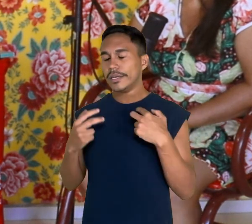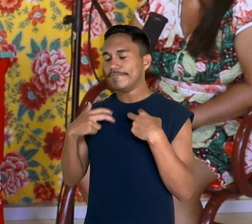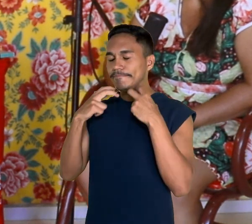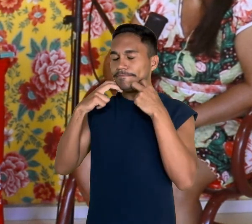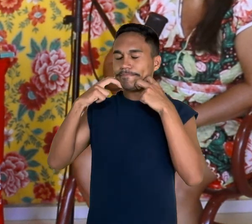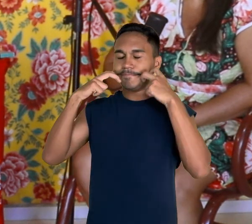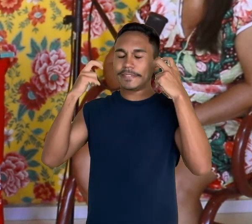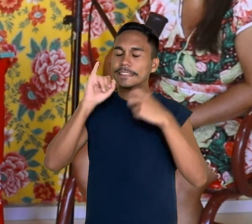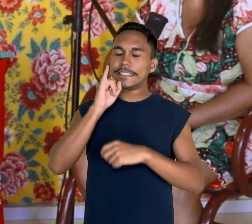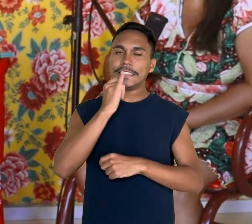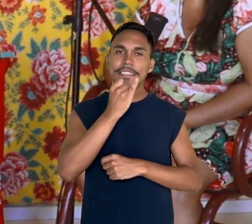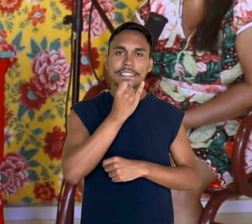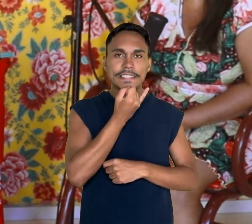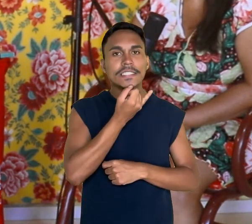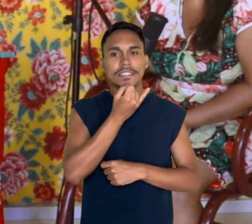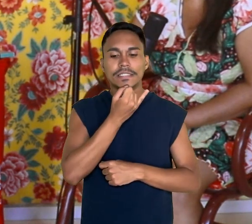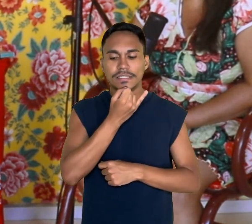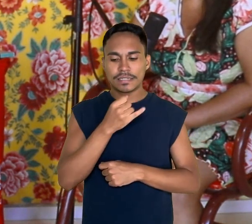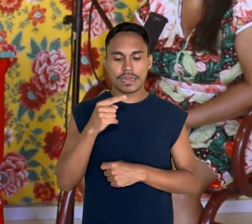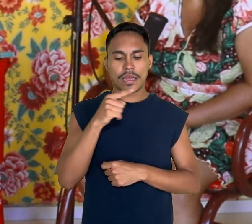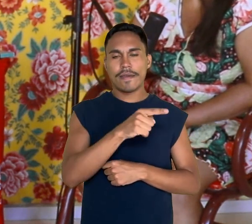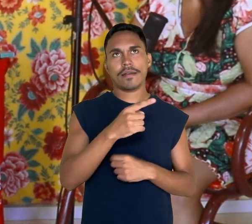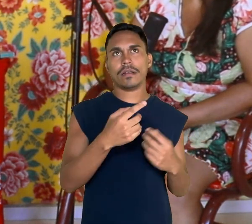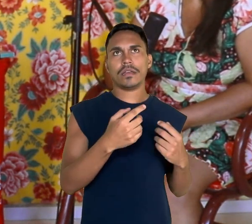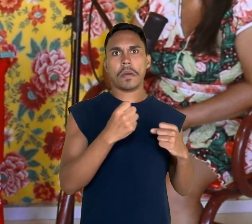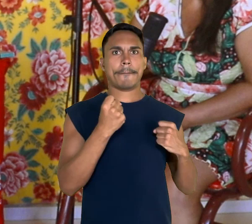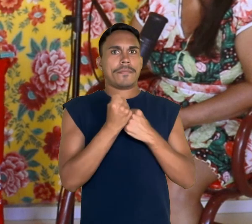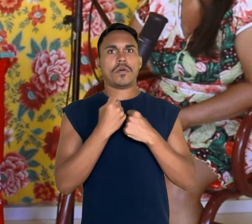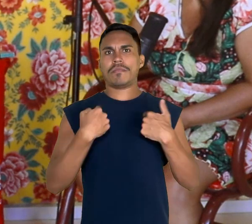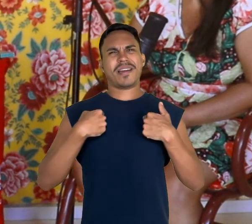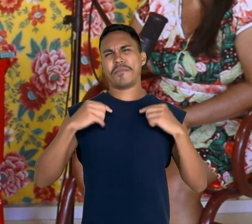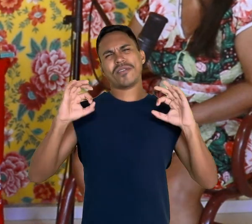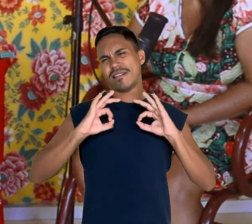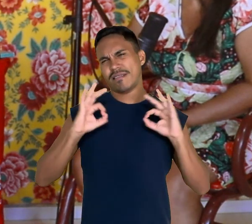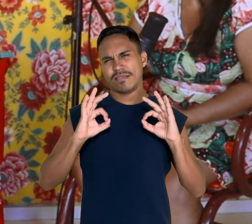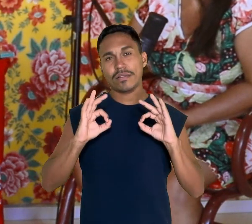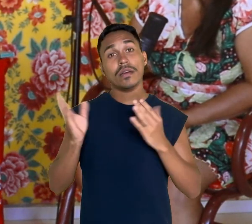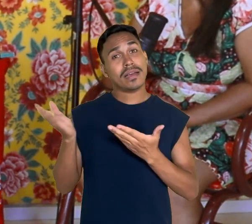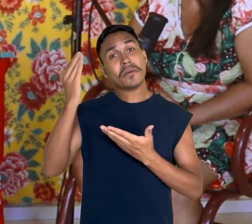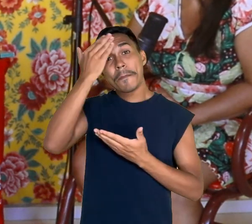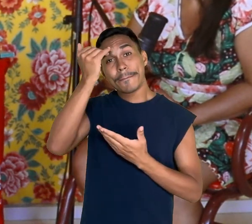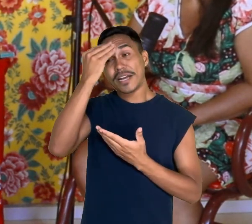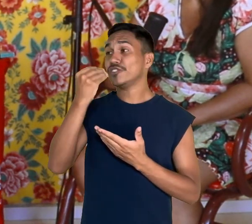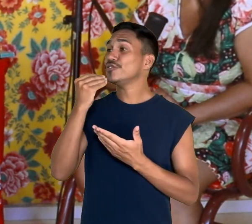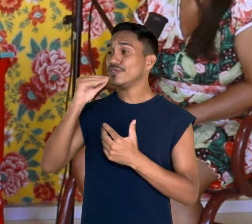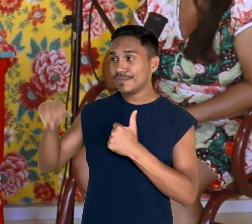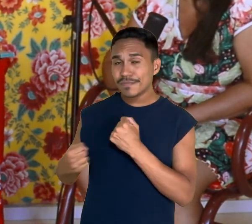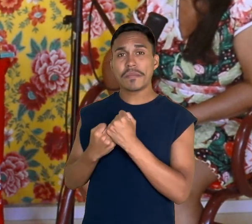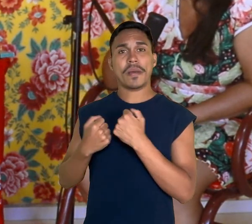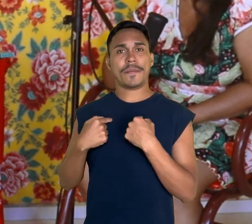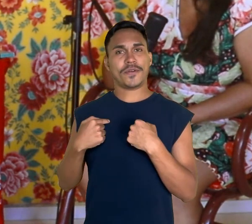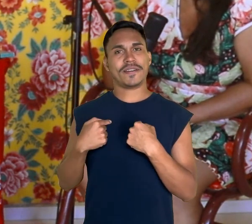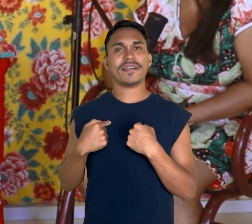E aí eu ficava muito, muito triste por questões dele. Assim, ele não me dava a força que eu queria que ele, como meu mestre, já que